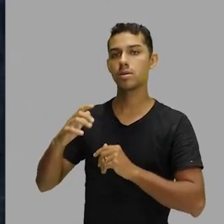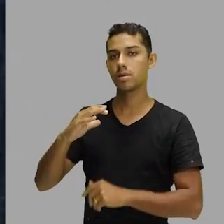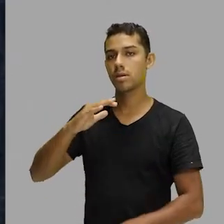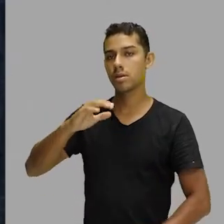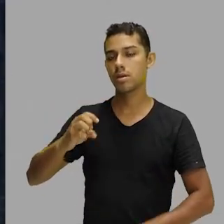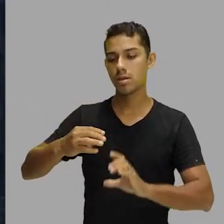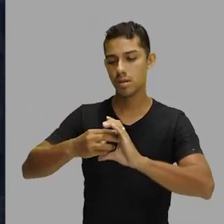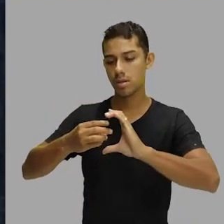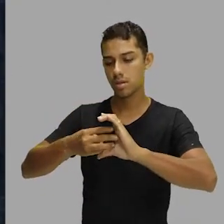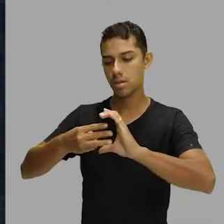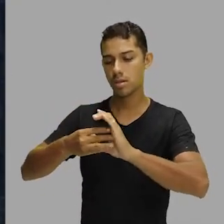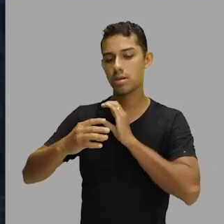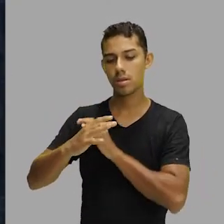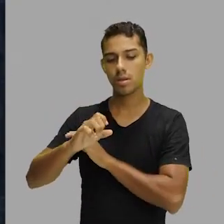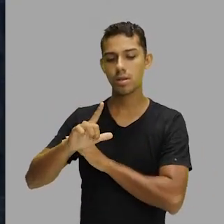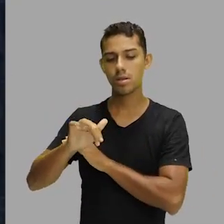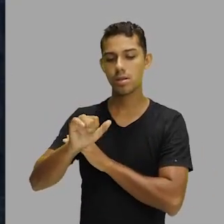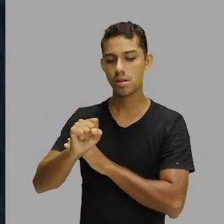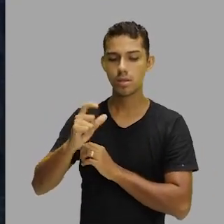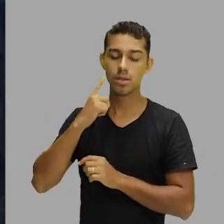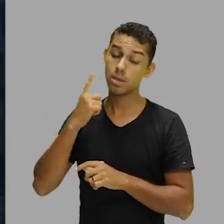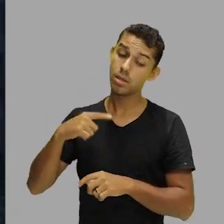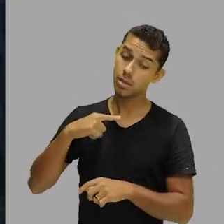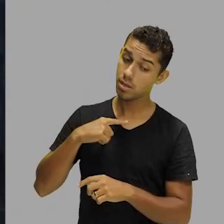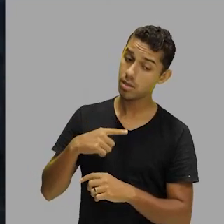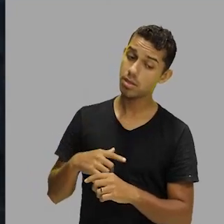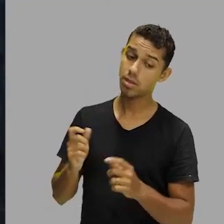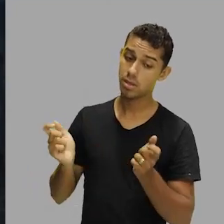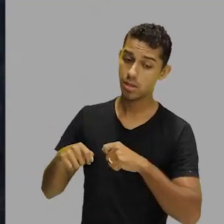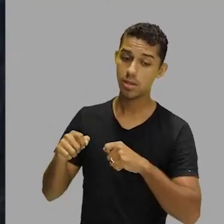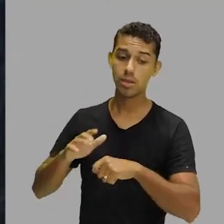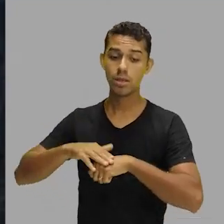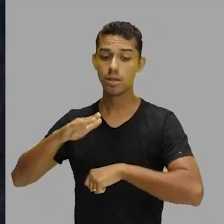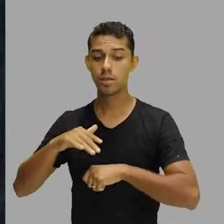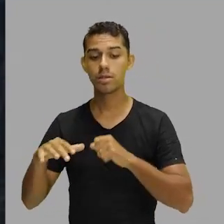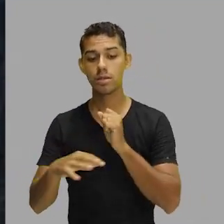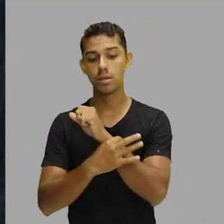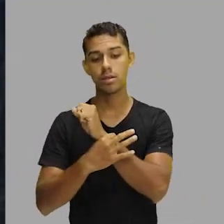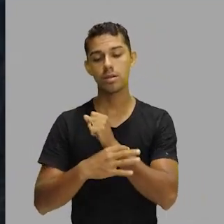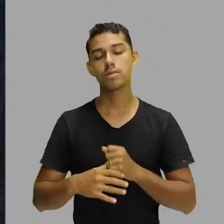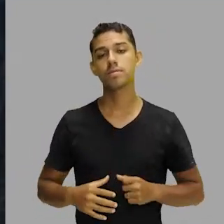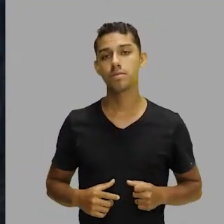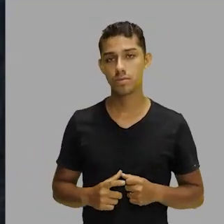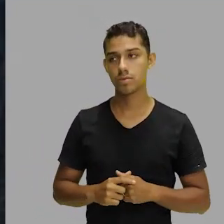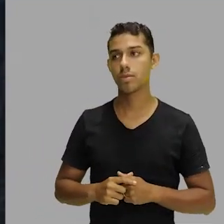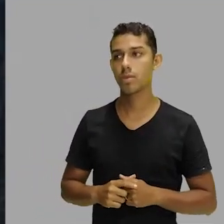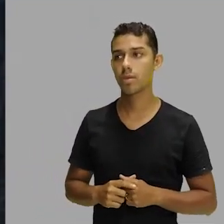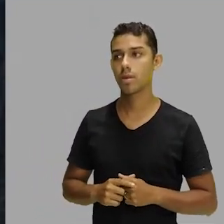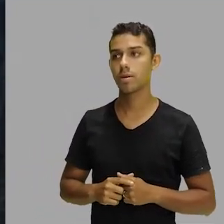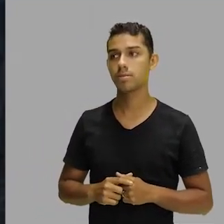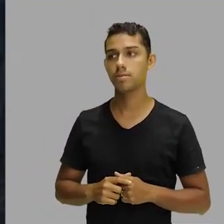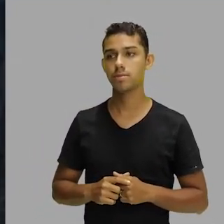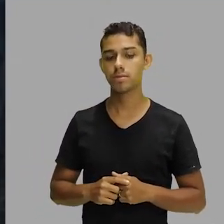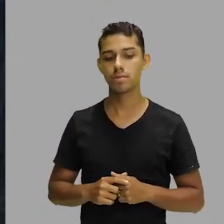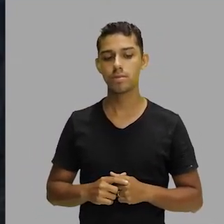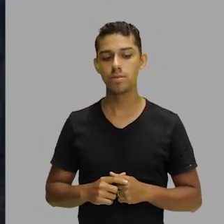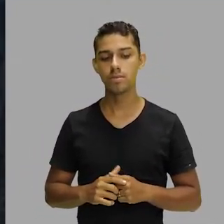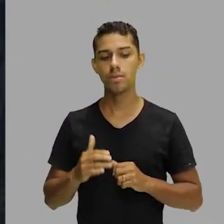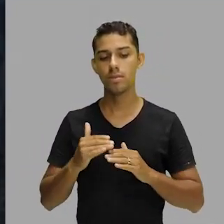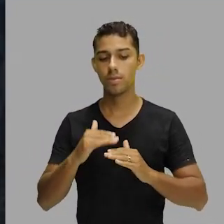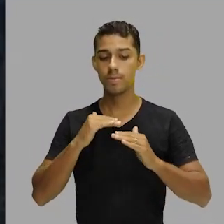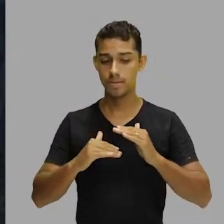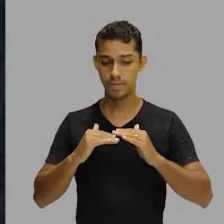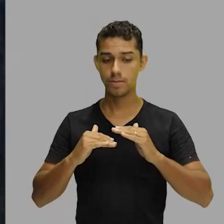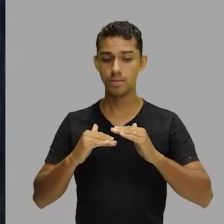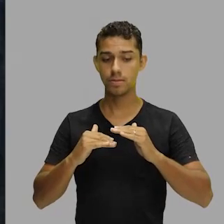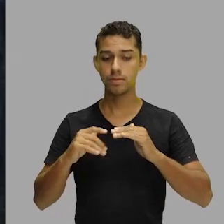proteica. Então, é uma célula que tem mais proteção. Então, aqui abaixo da membrana da parede celular, eu